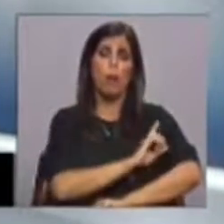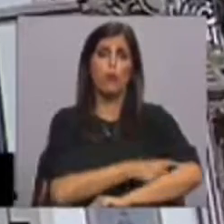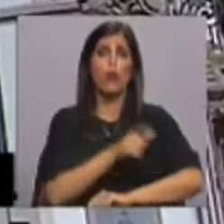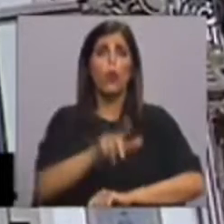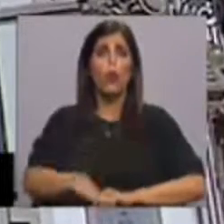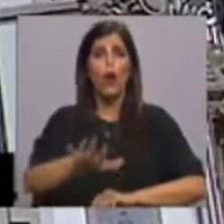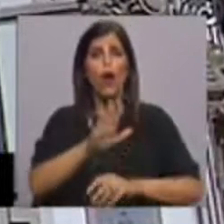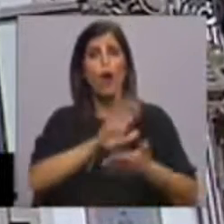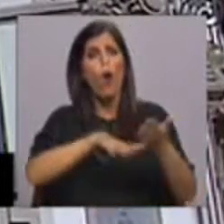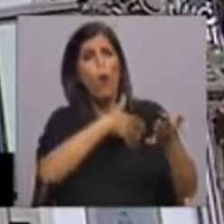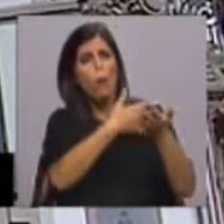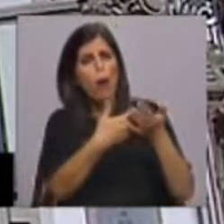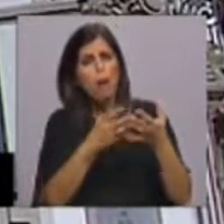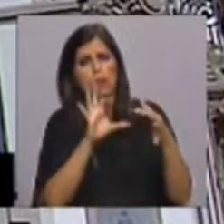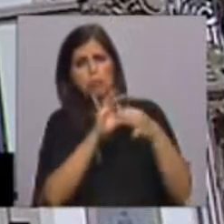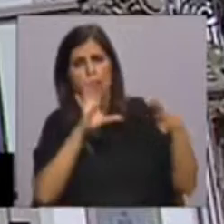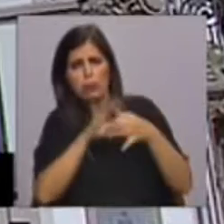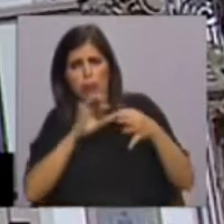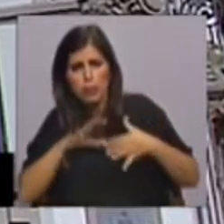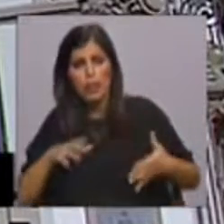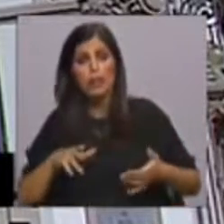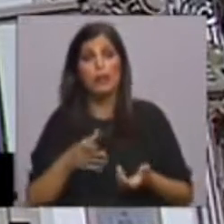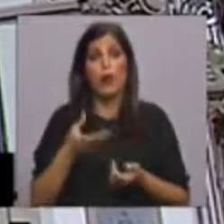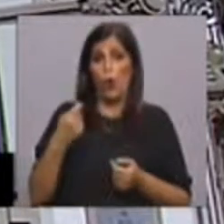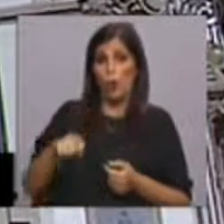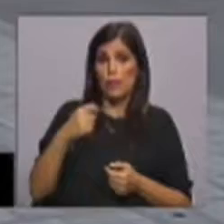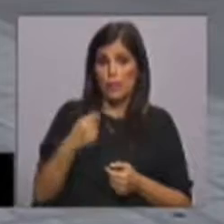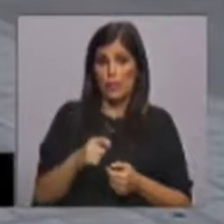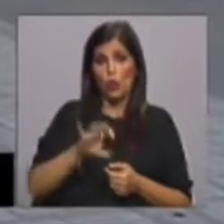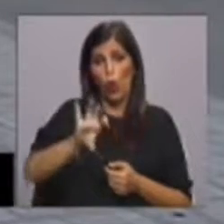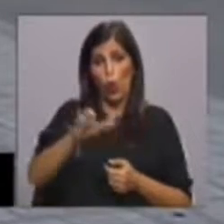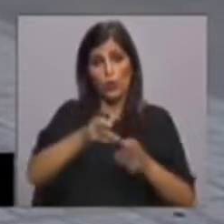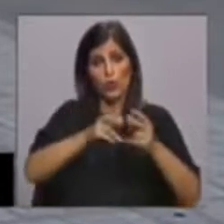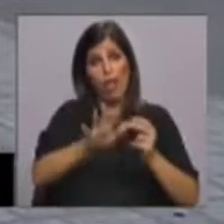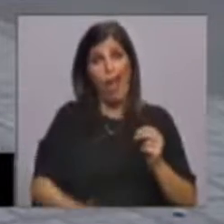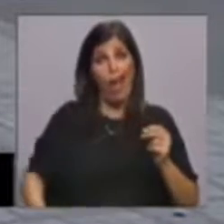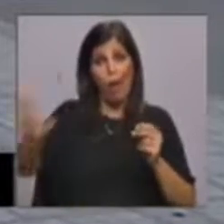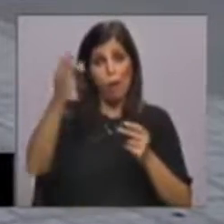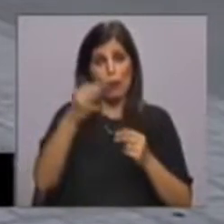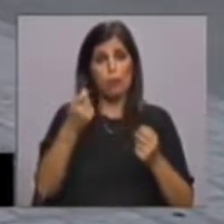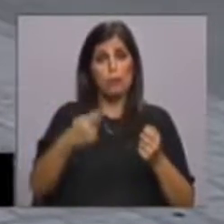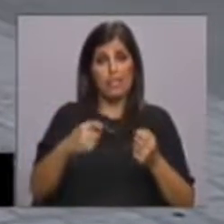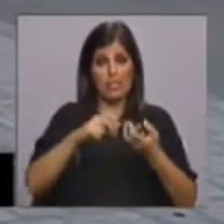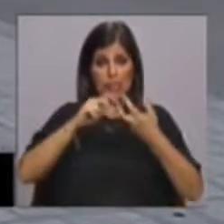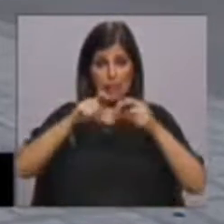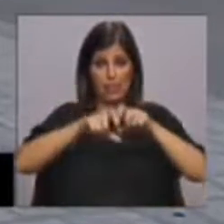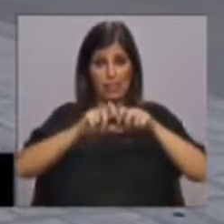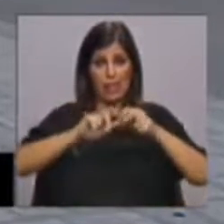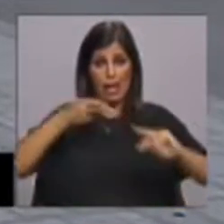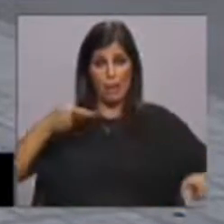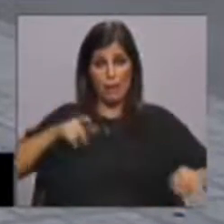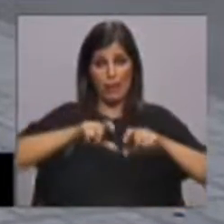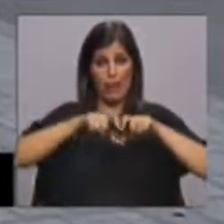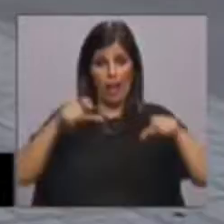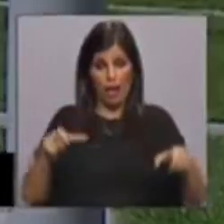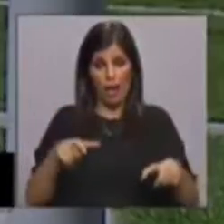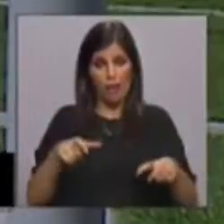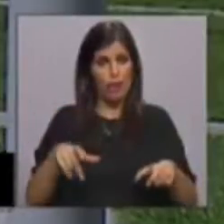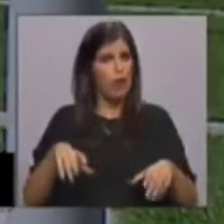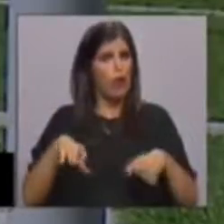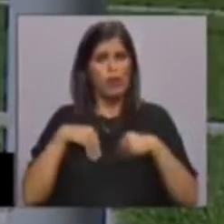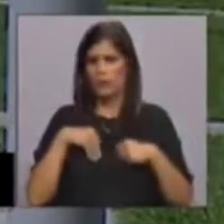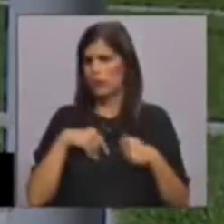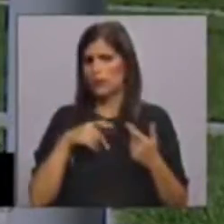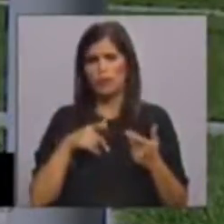47 social isto é presidente do conselho metropolitano do porto o autarca de gaia é cáustico quanto ao orgulho